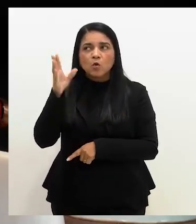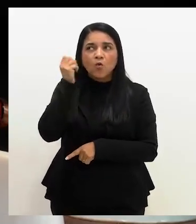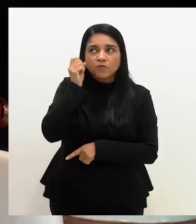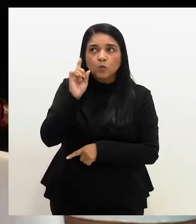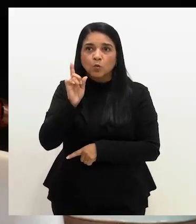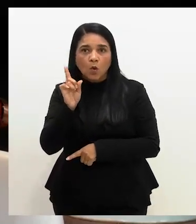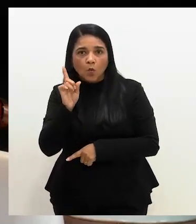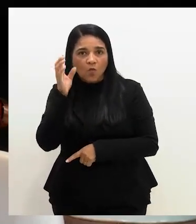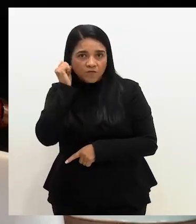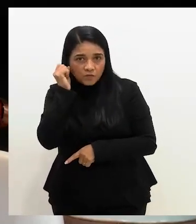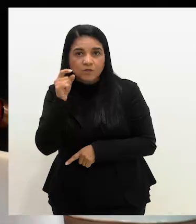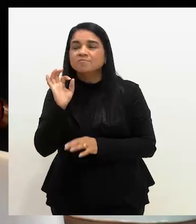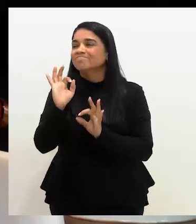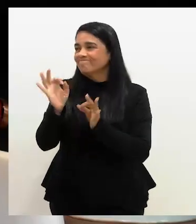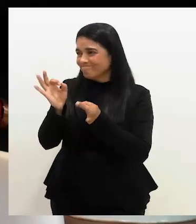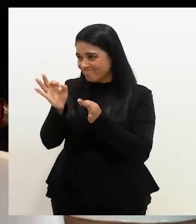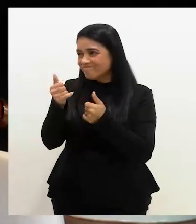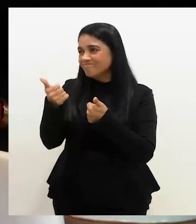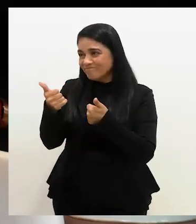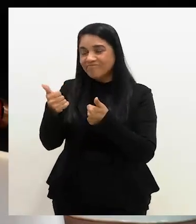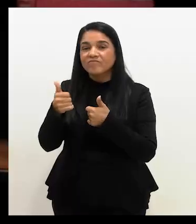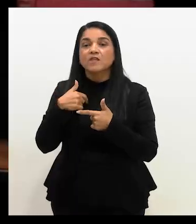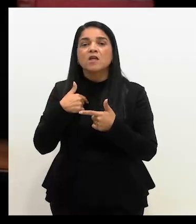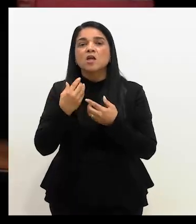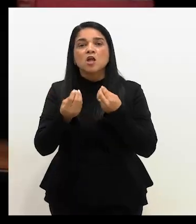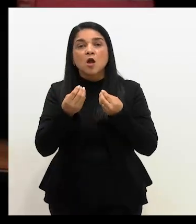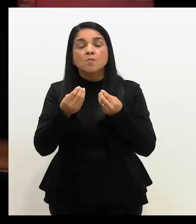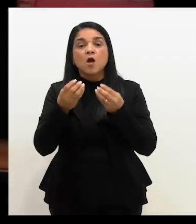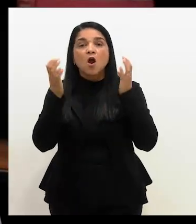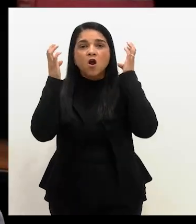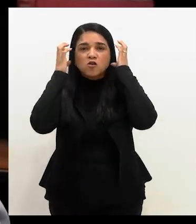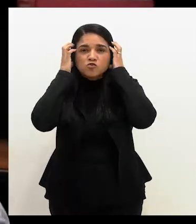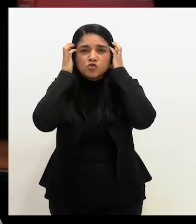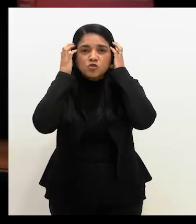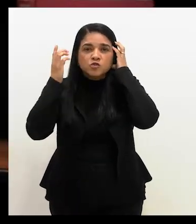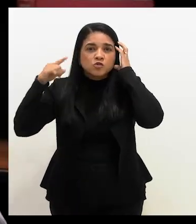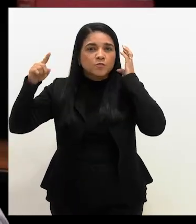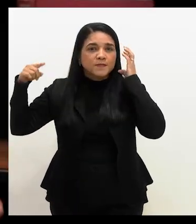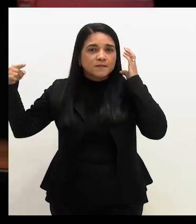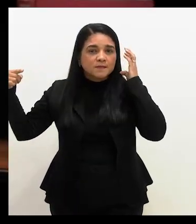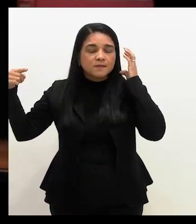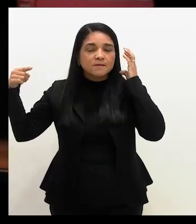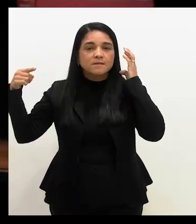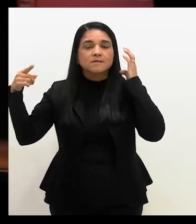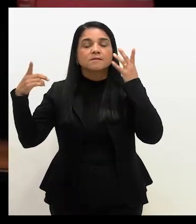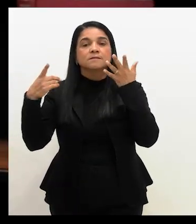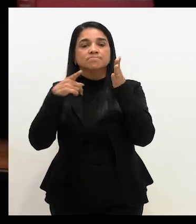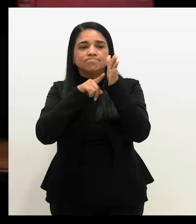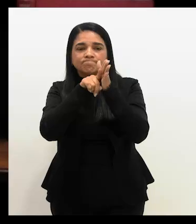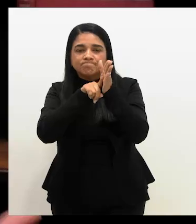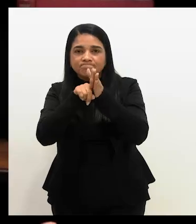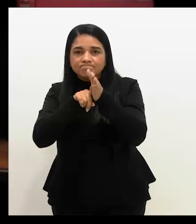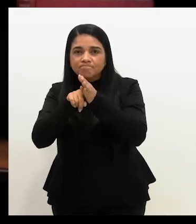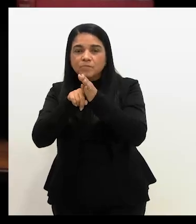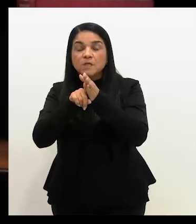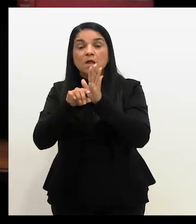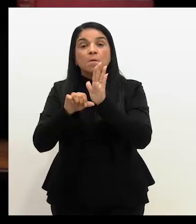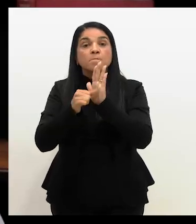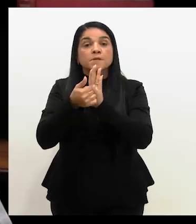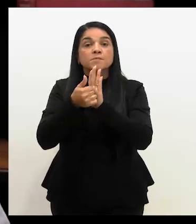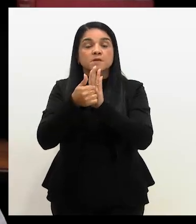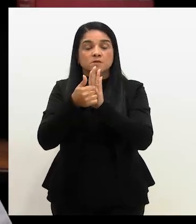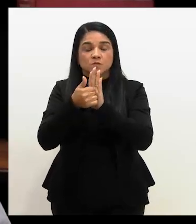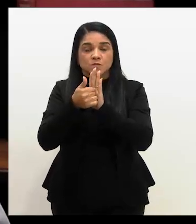diz, estou ouvindo ou não estou ouvindo? Exato. É dessa forma? É dessa forma. Isso que você está falando é como funciona a nossa audiometria, que é o exame de triagem